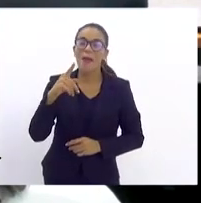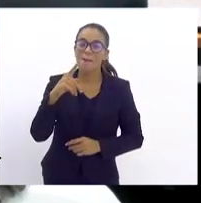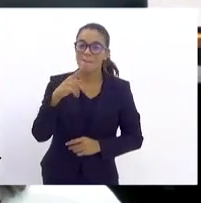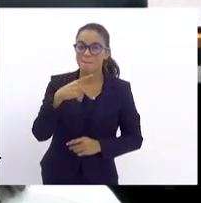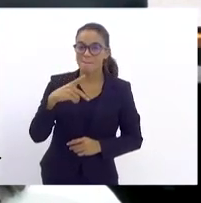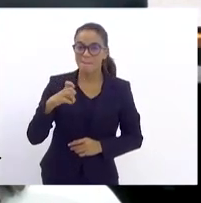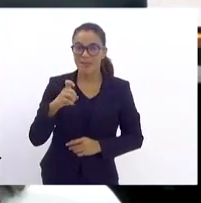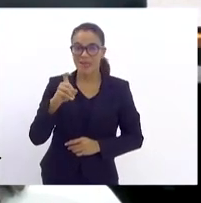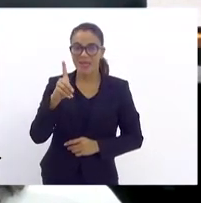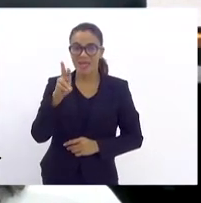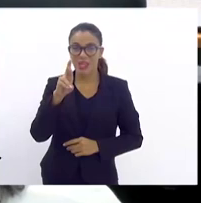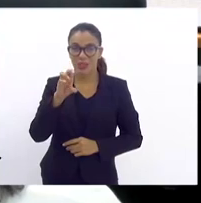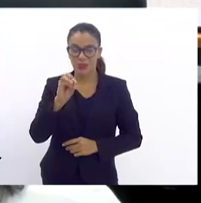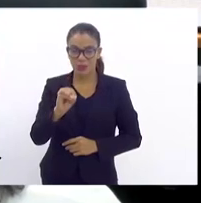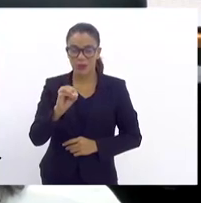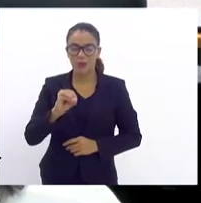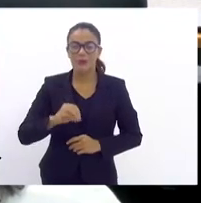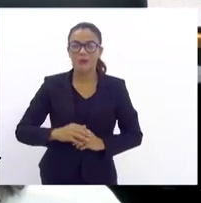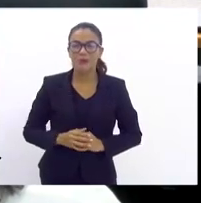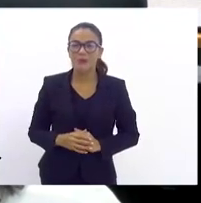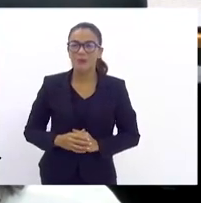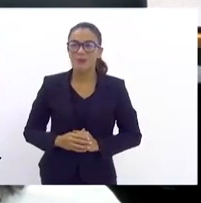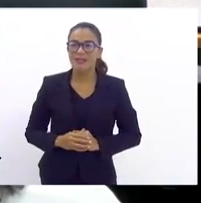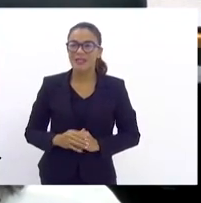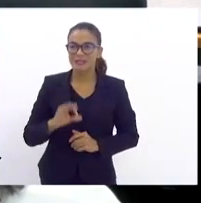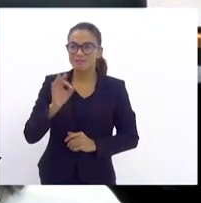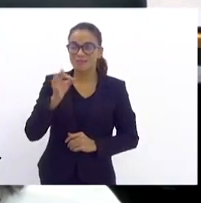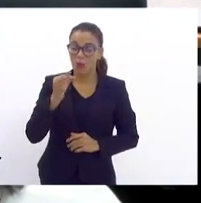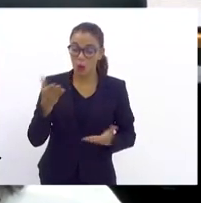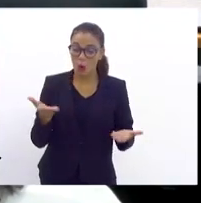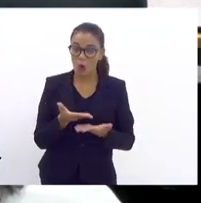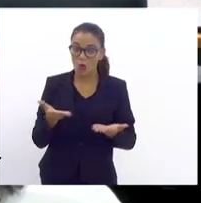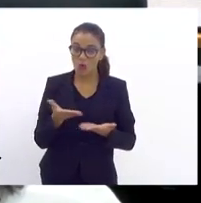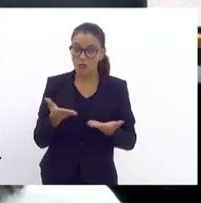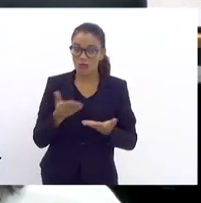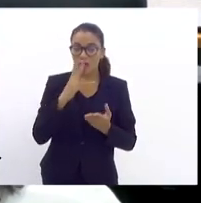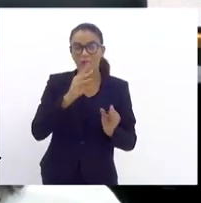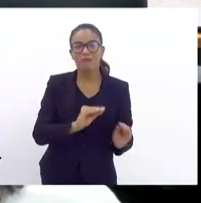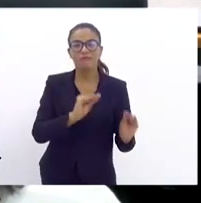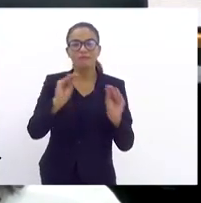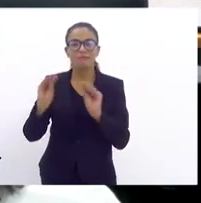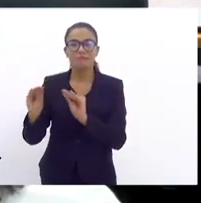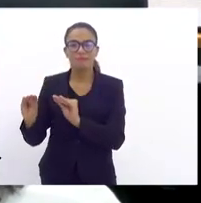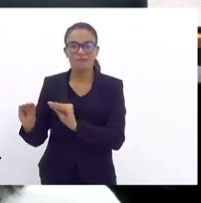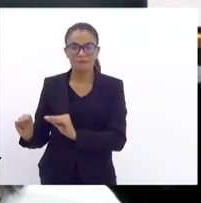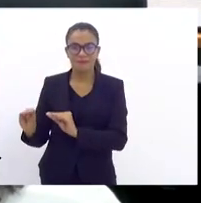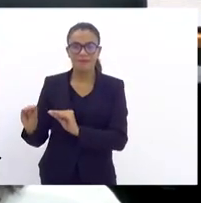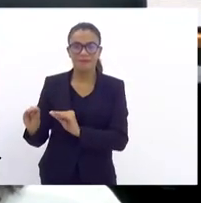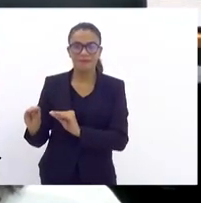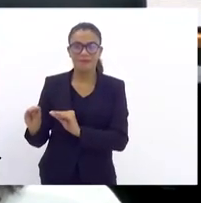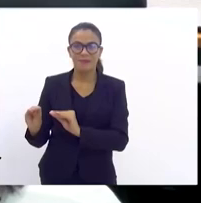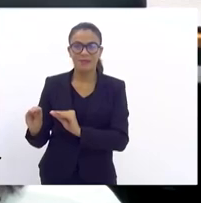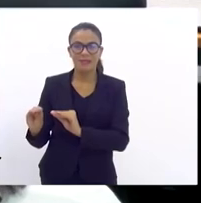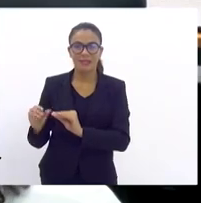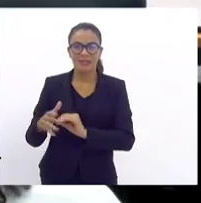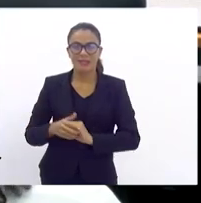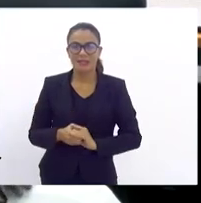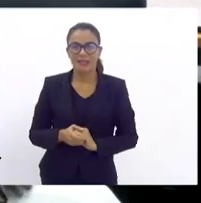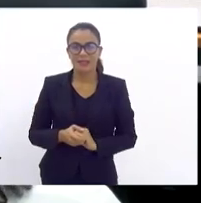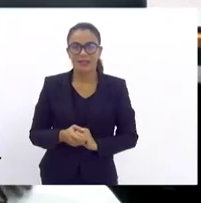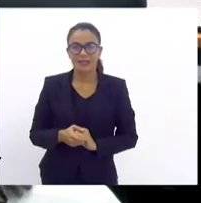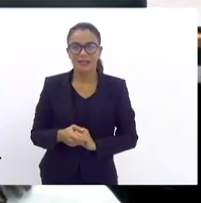para tratar sobre esse assunto essa reunião foi remarcada ela aconteceria no dia de hoje e foi remarcado por conta desse evento aqui